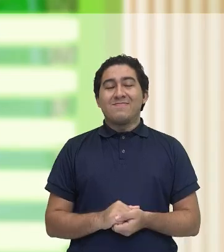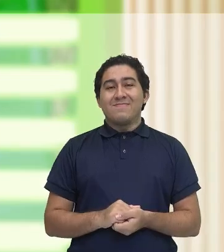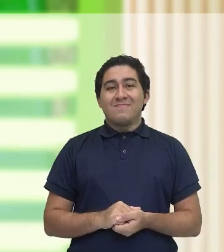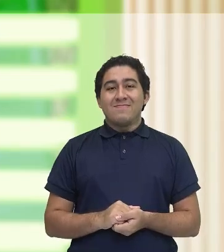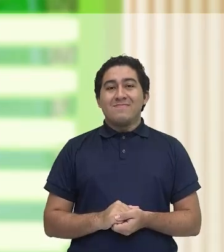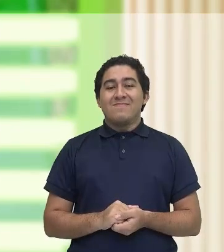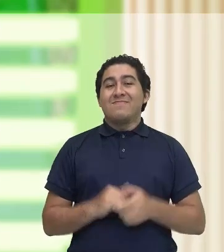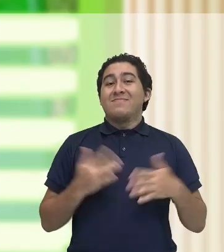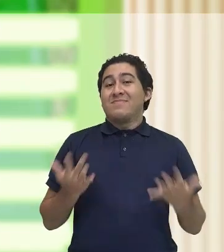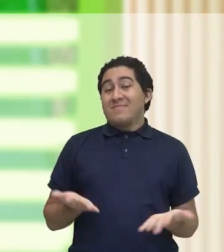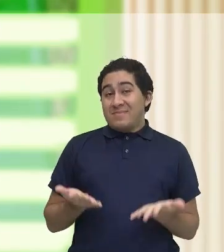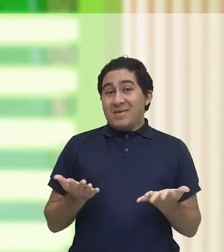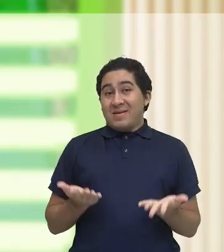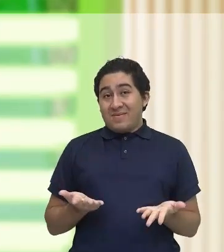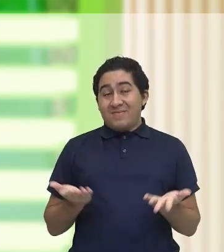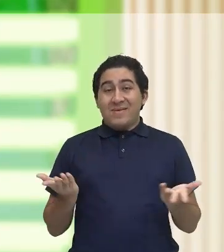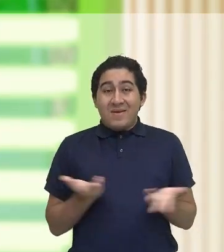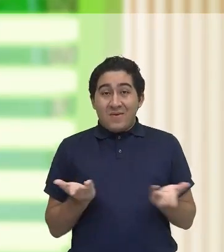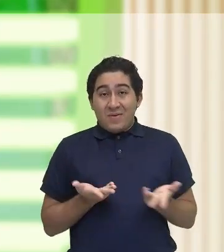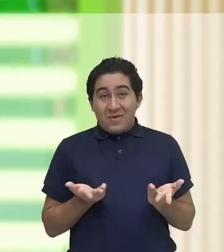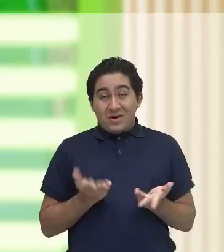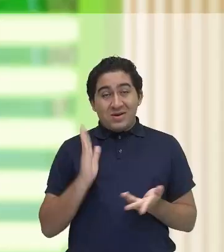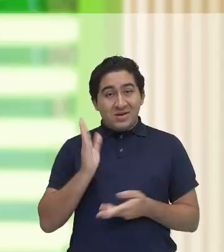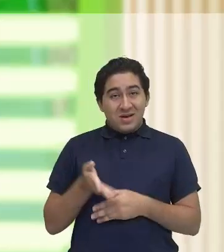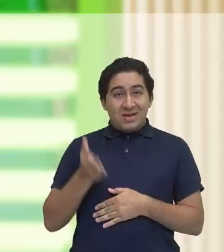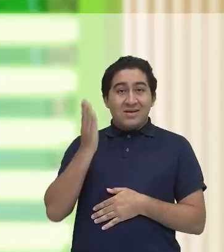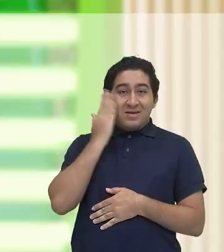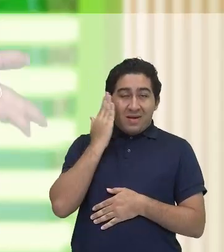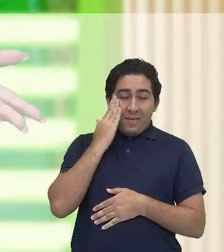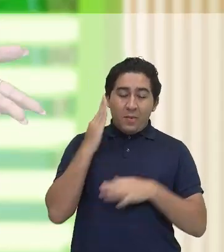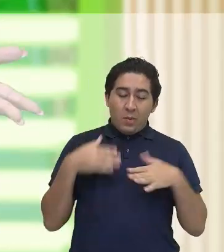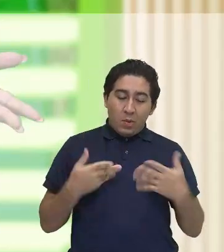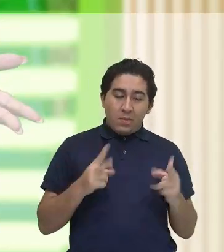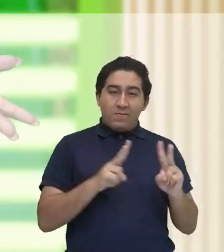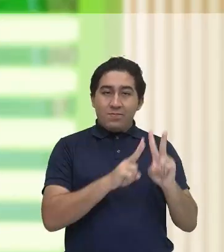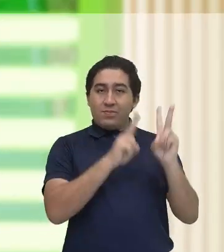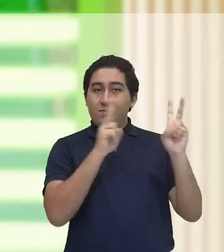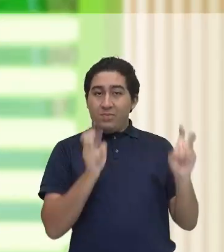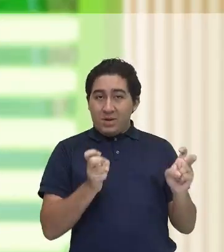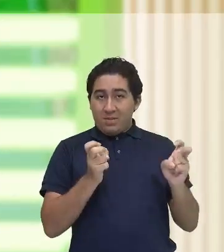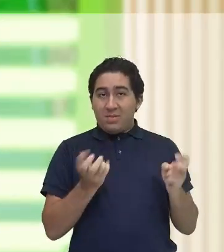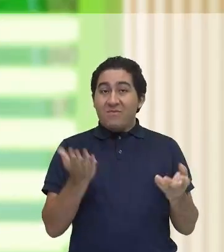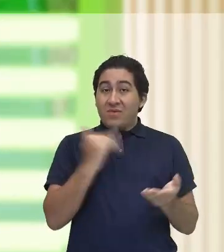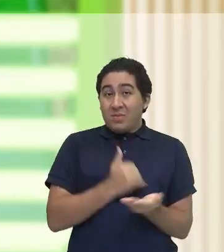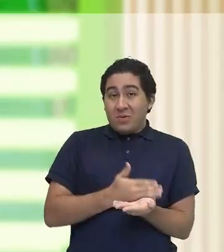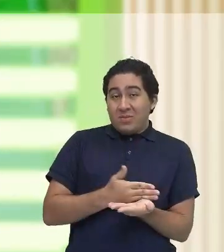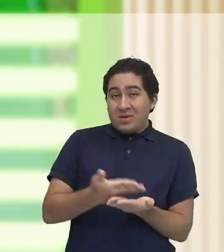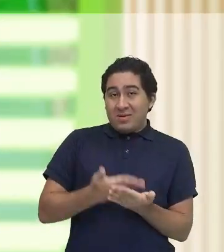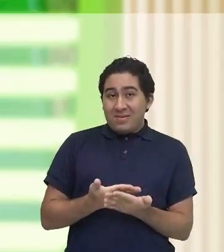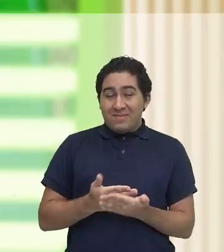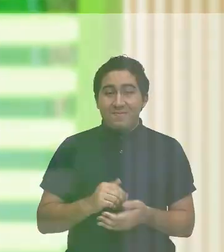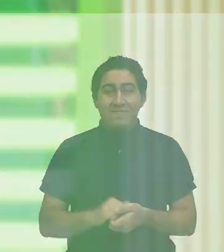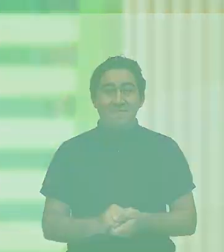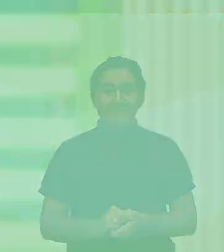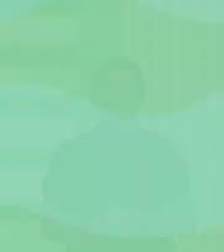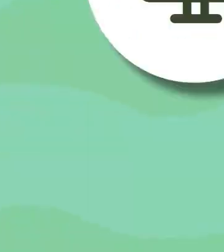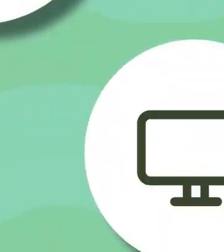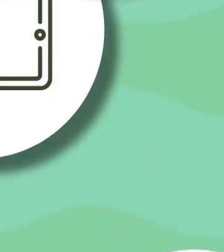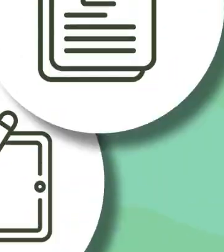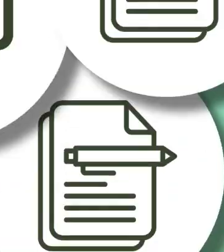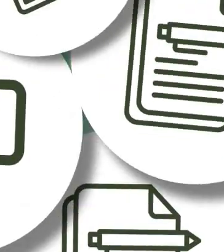avaliação. Muito bem, pessoal. E agora que já estamos apresentados, vamos à aula.